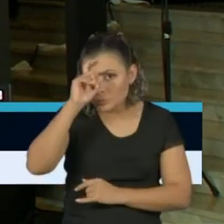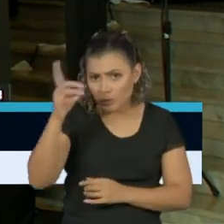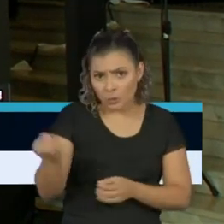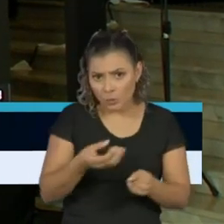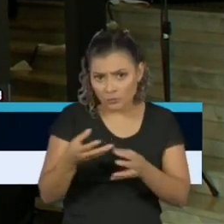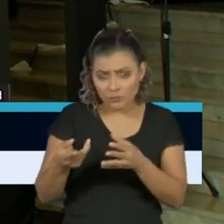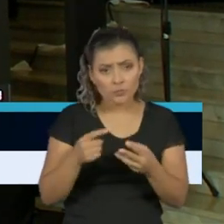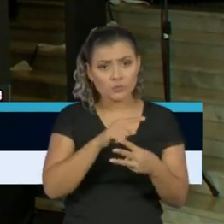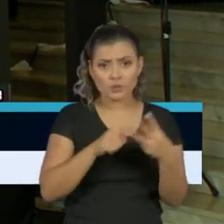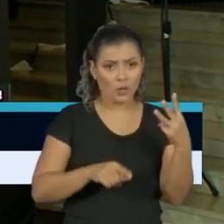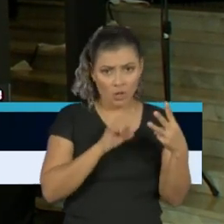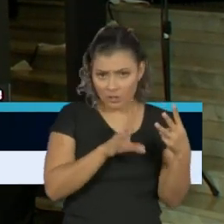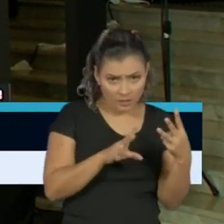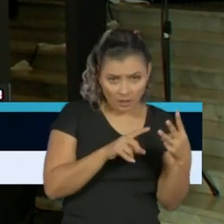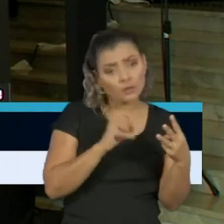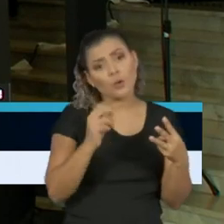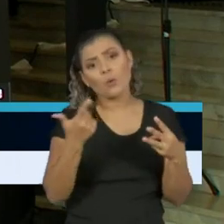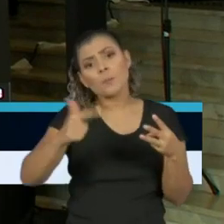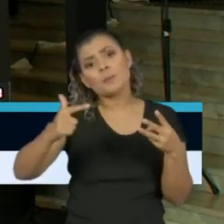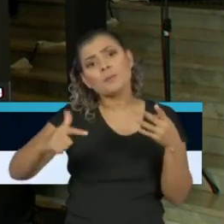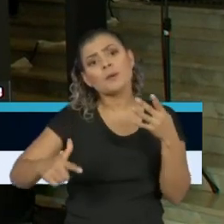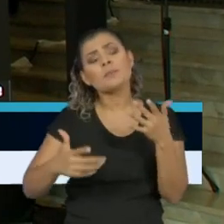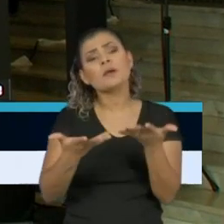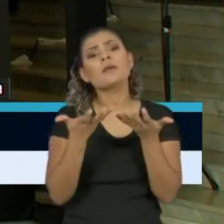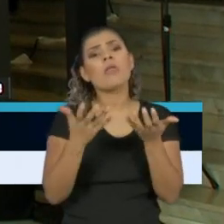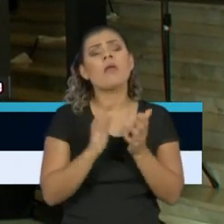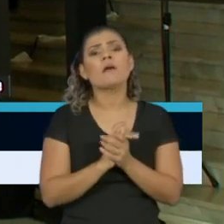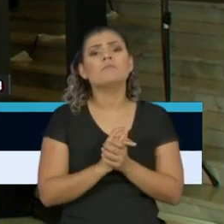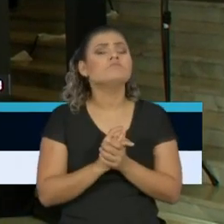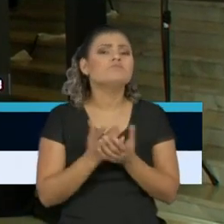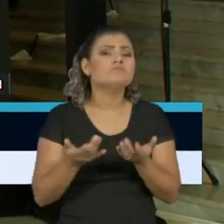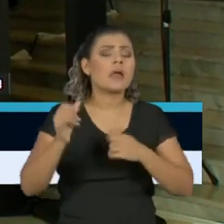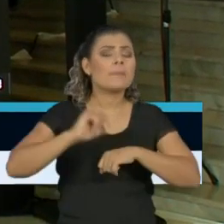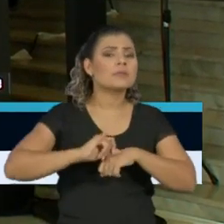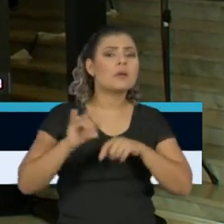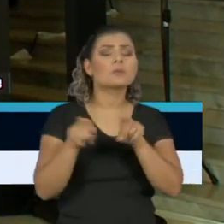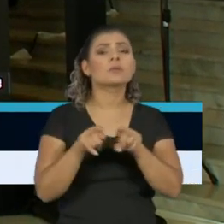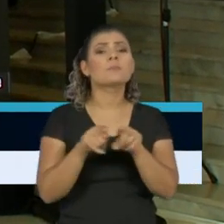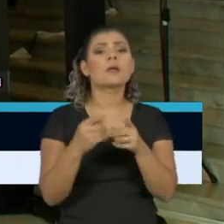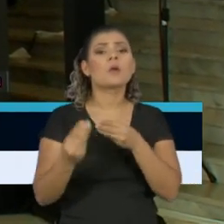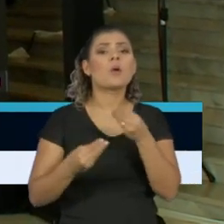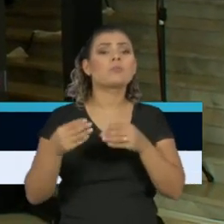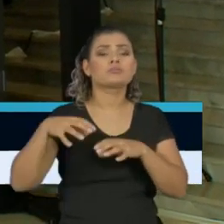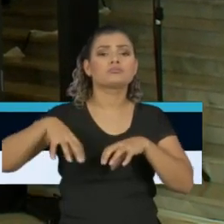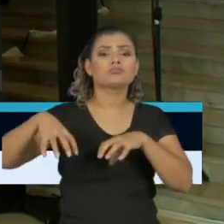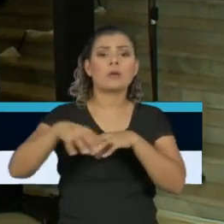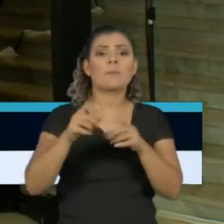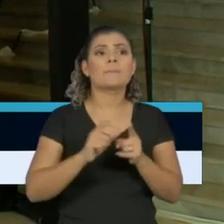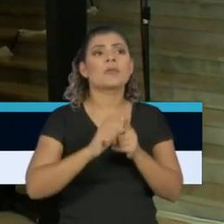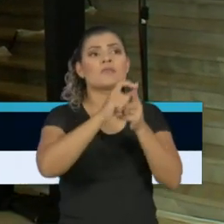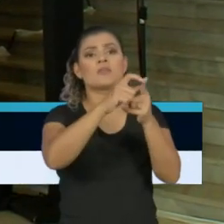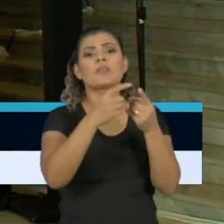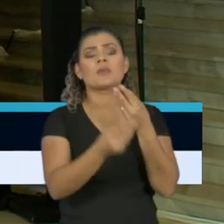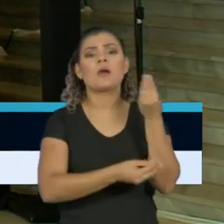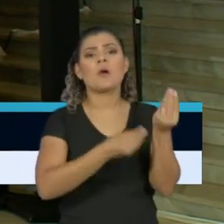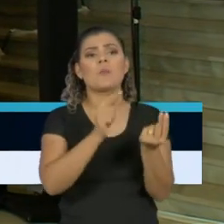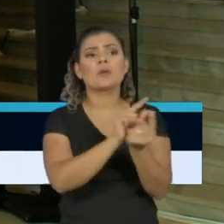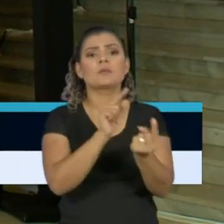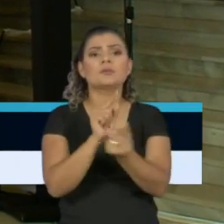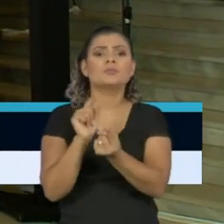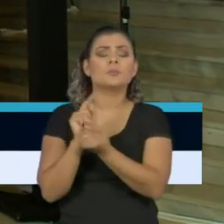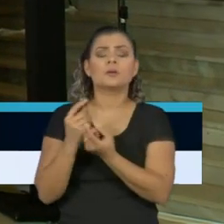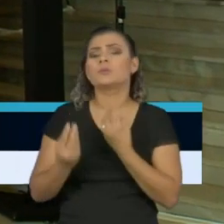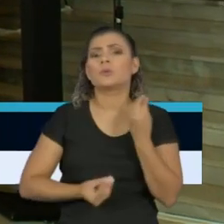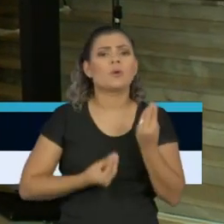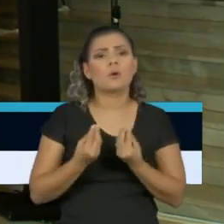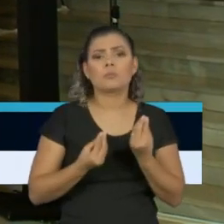além desses 3 que já estão sendo construídos na capital, e como as regiões de periferia podem ser